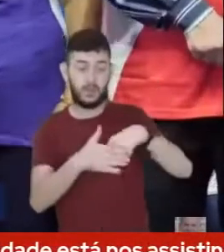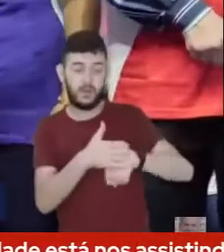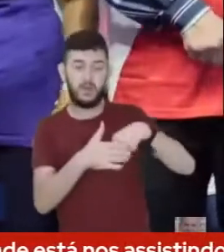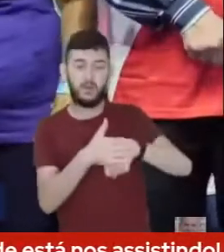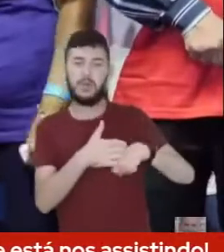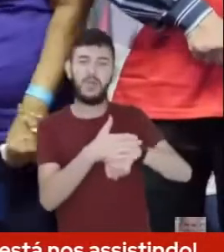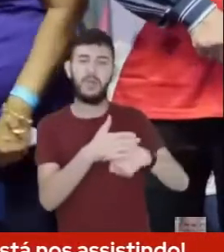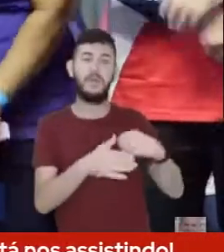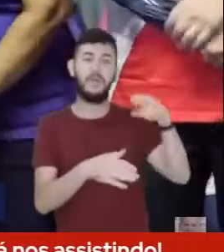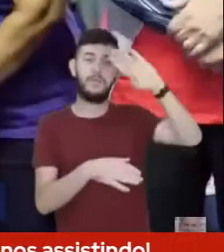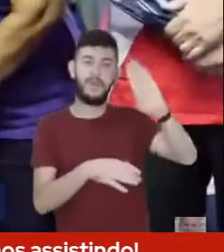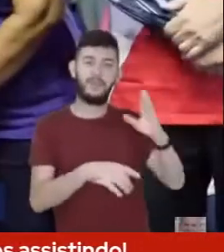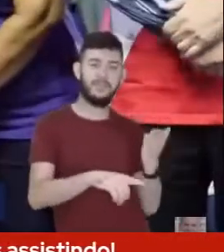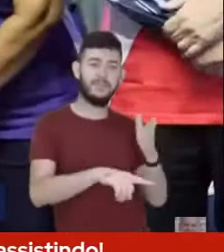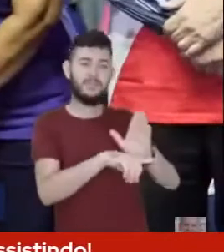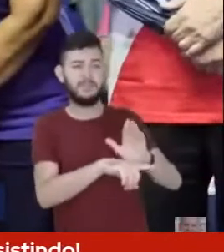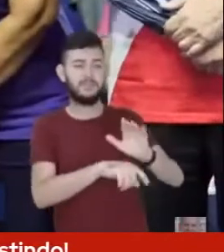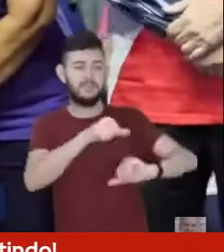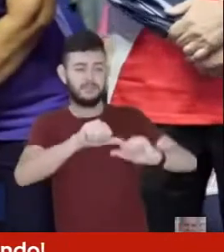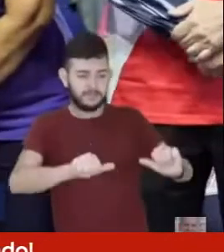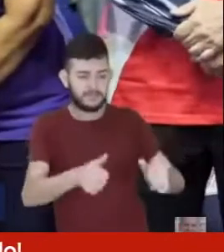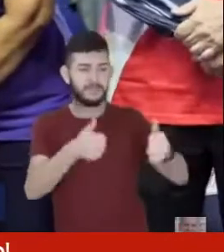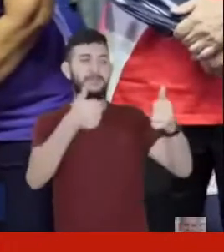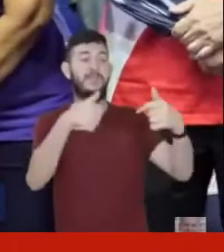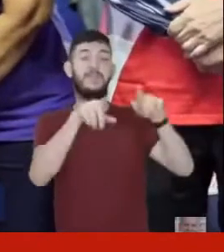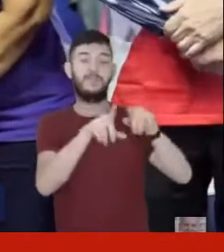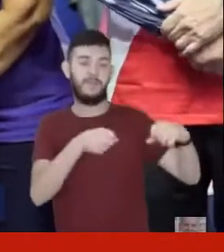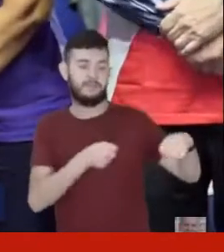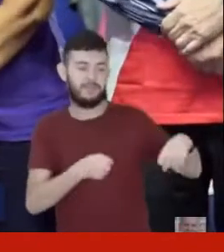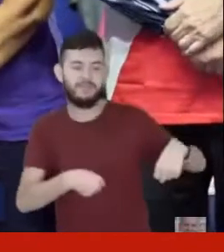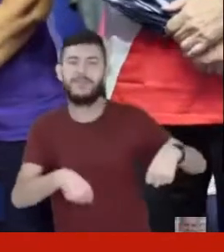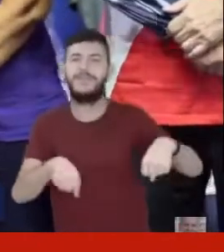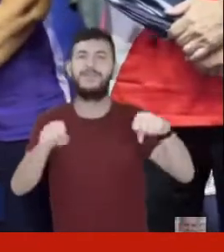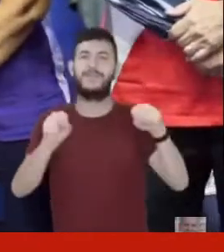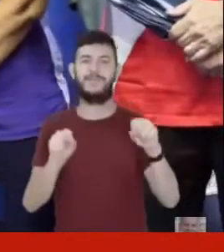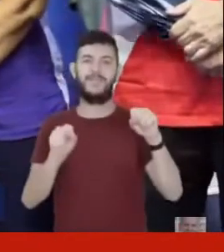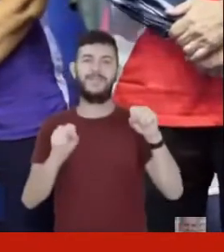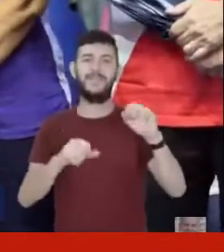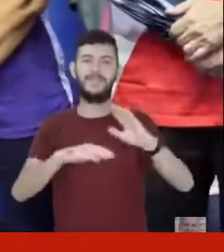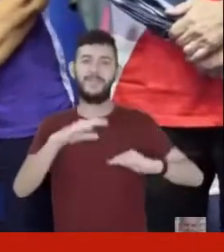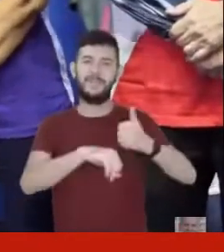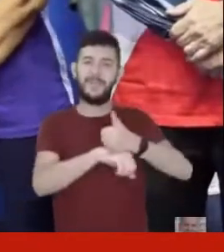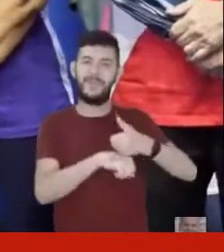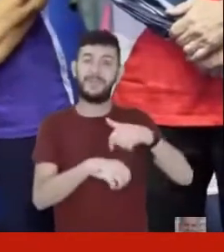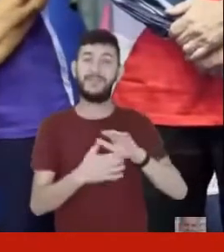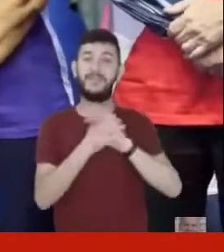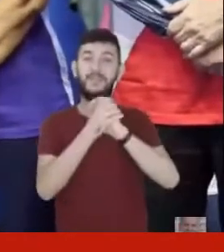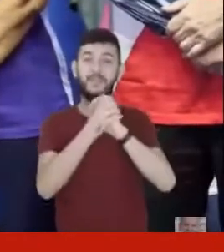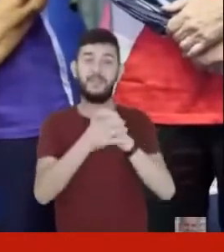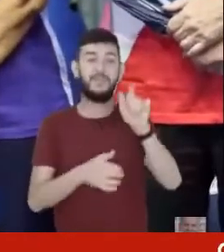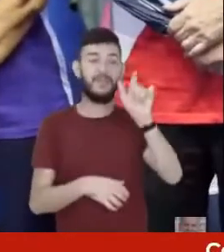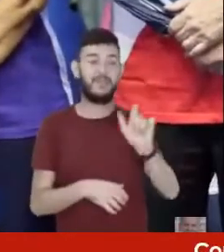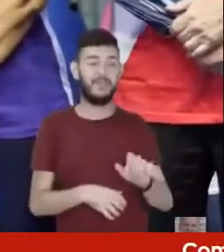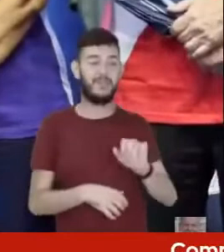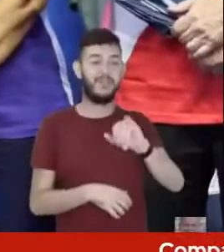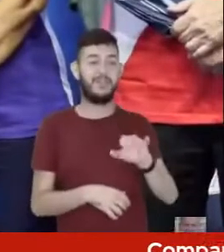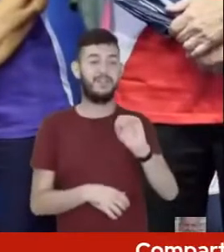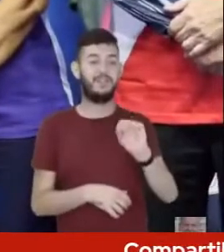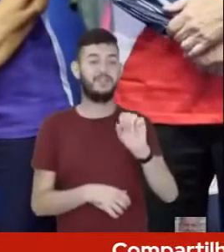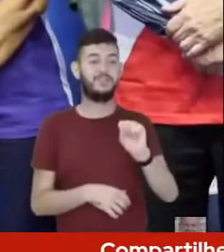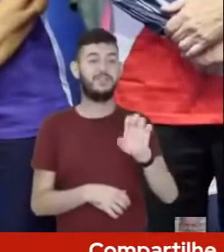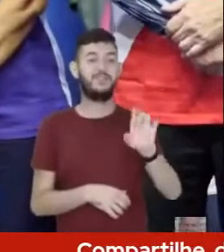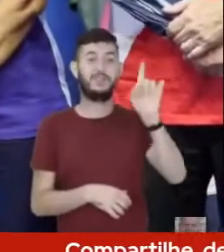motoboys. Quero também cumprimentar a nossa federação, na figura do José Valdir Pestana, nosso grande guerreiro da federação. E